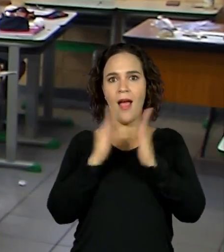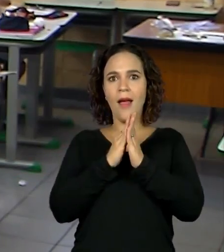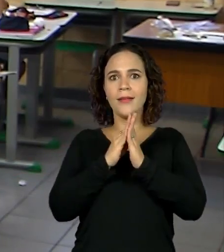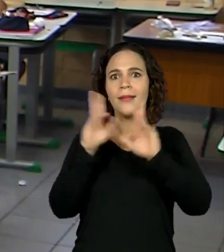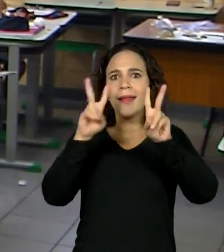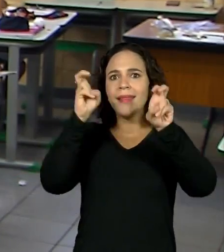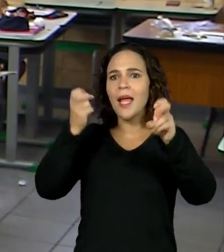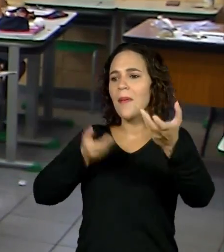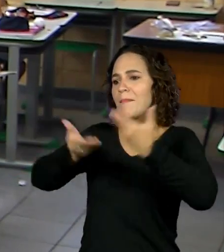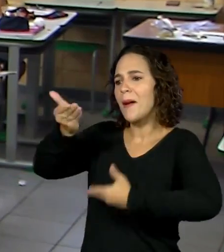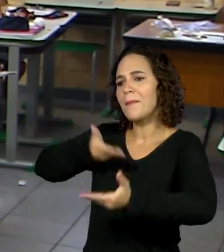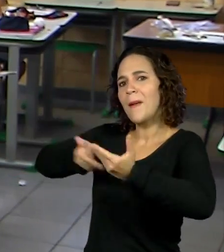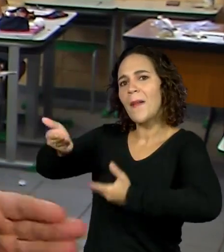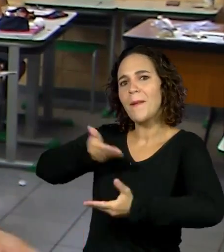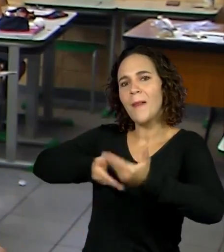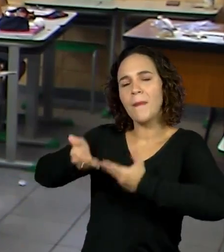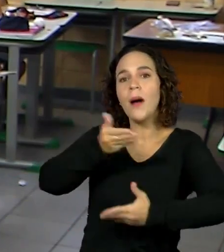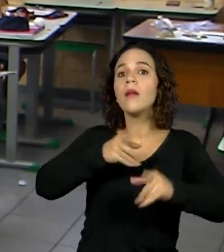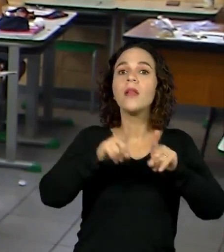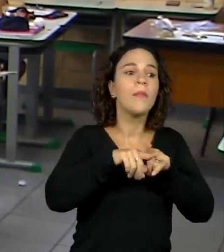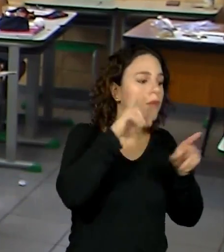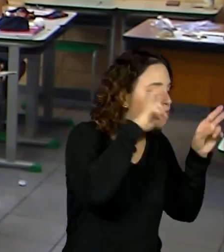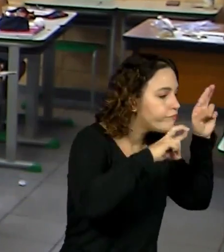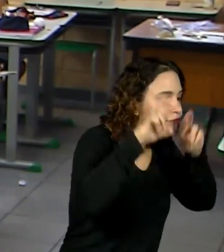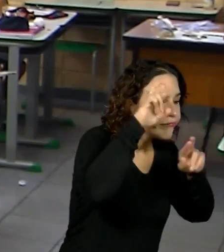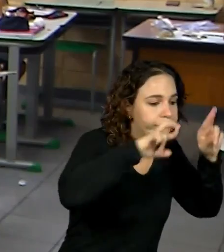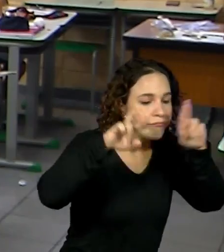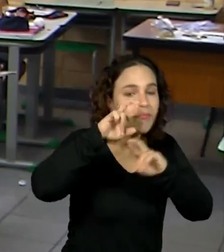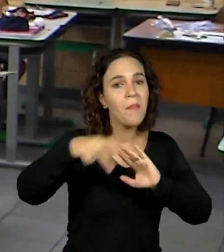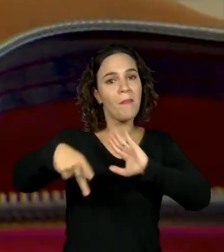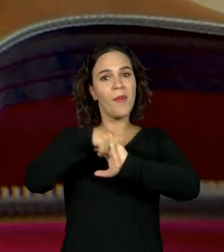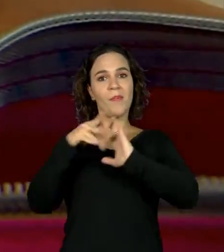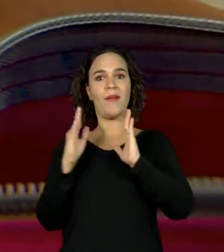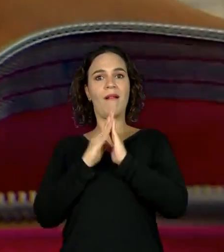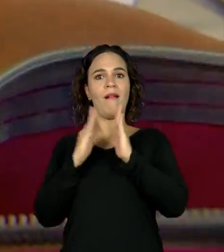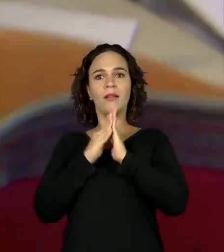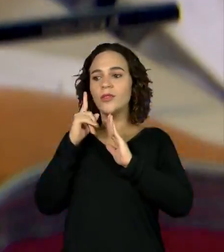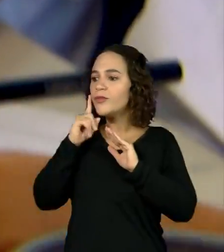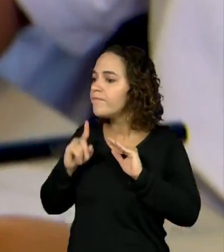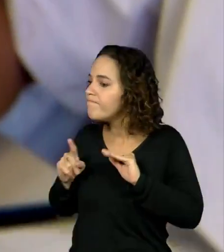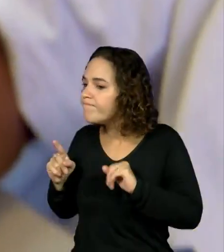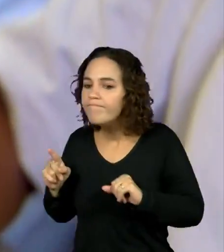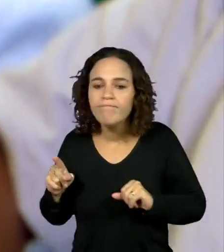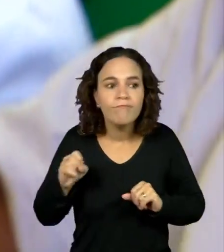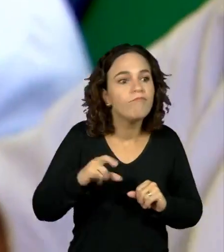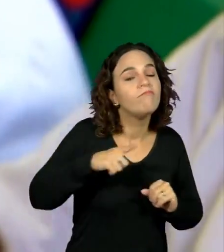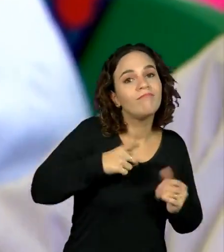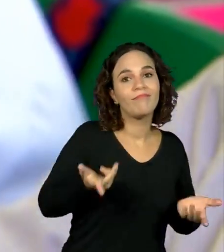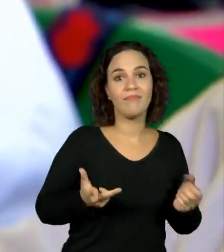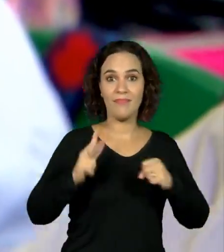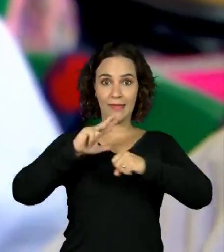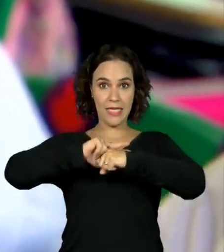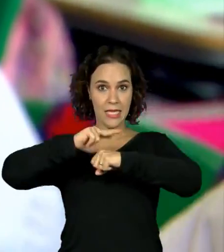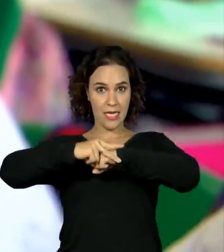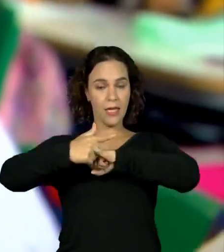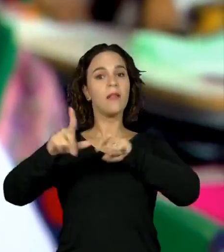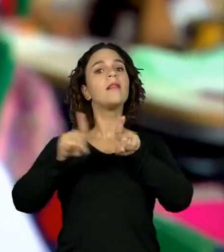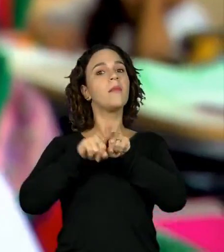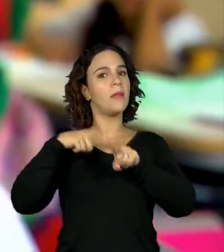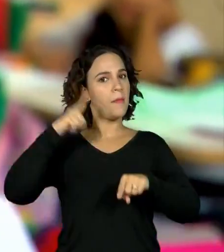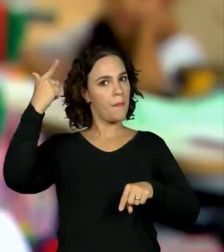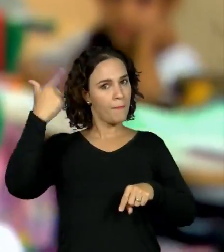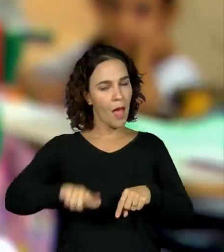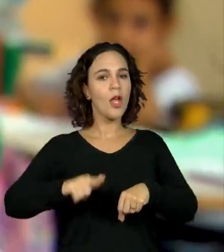sobre isso e olhando a sua casa, o seu lar. Além da dengue, o mosquito transmite também